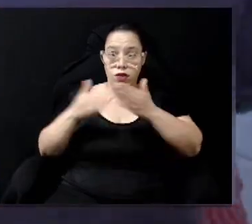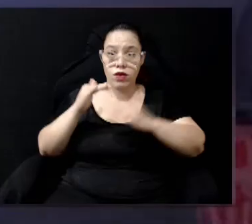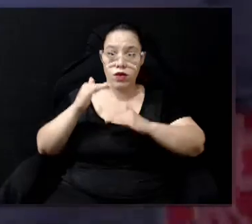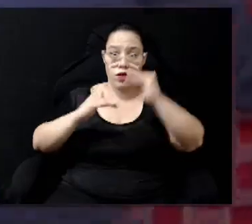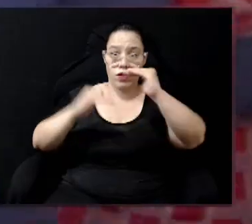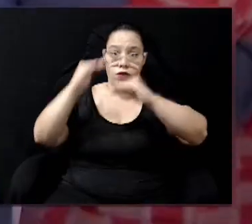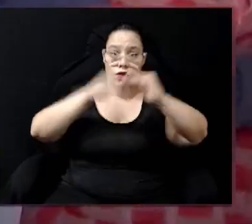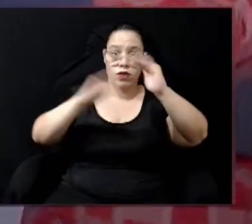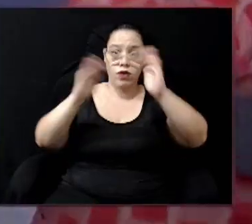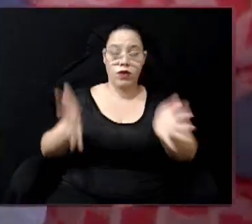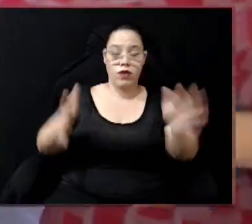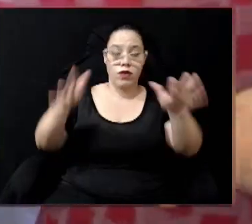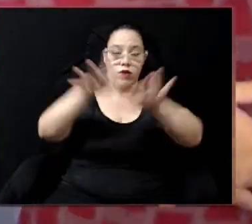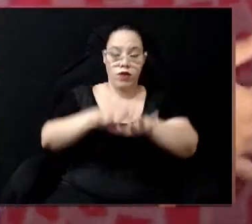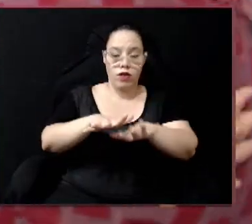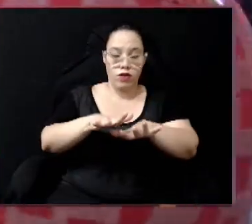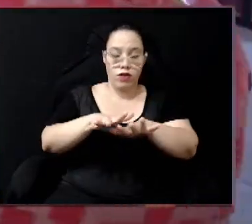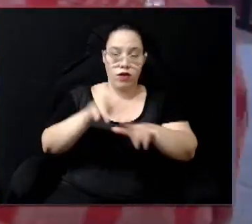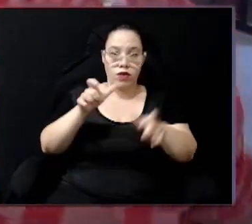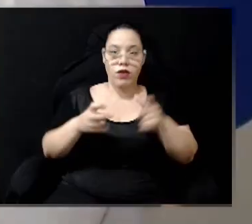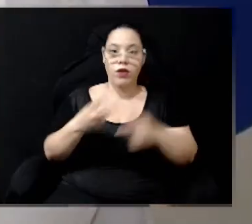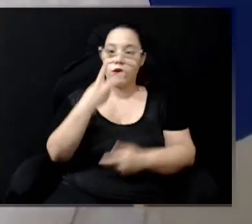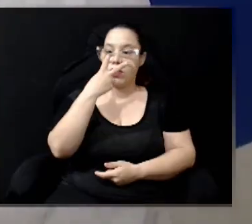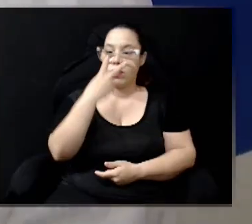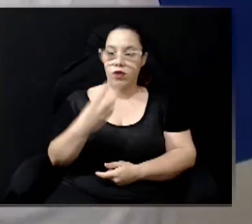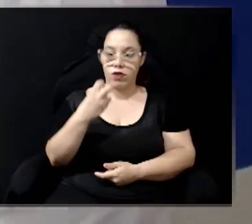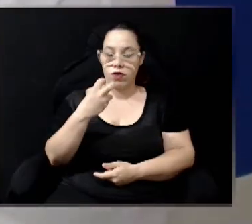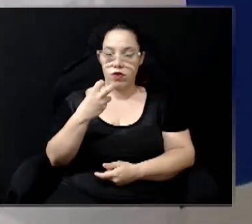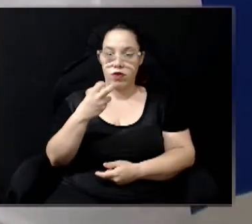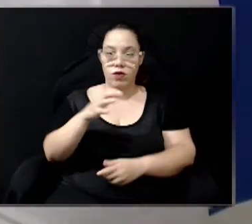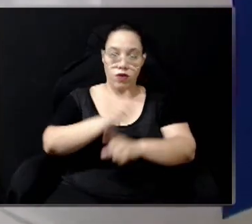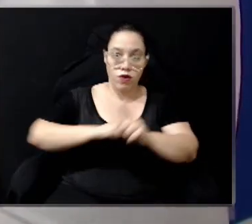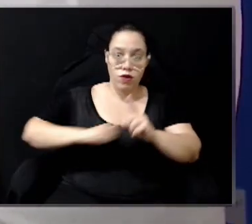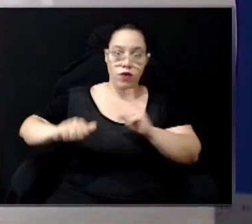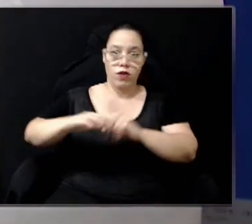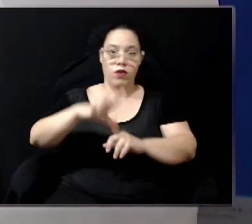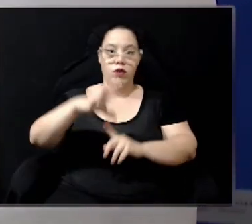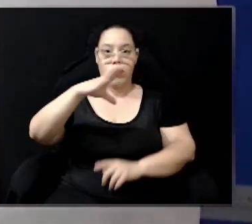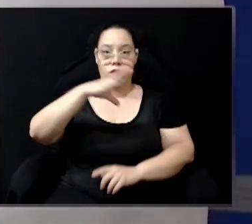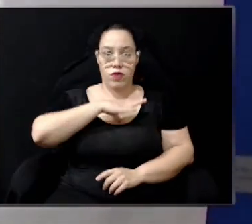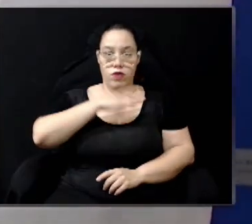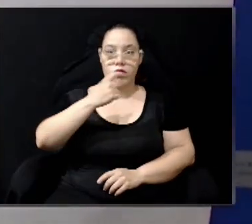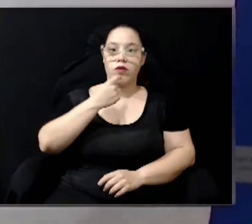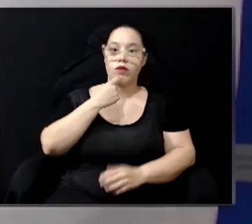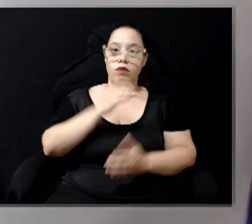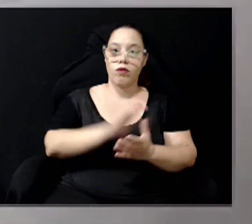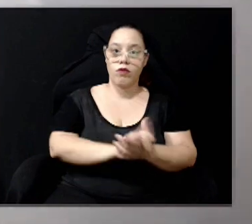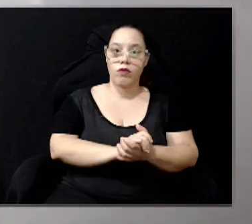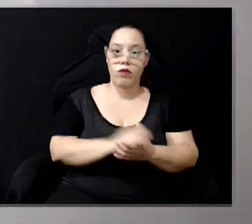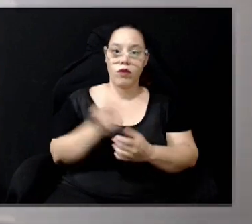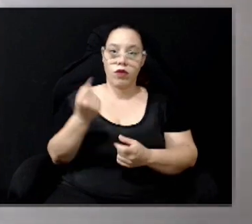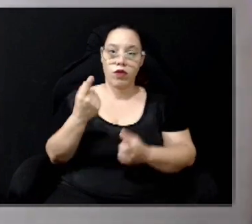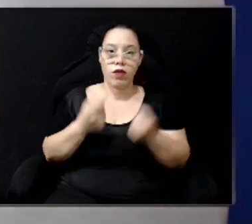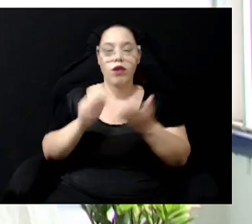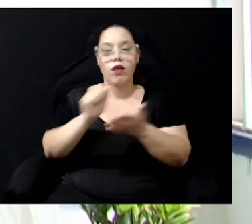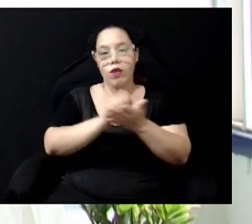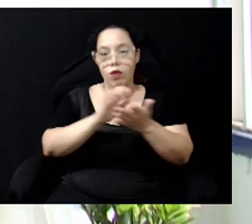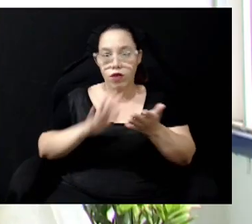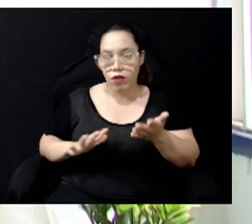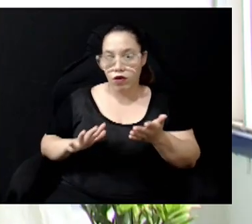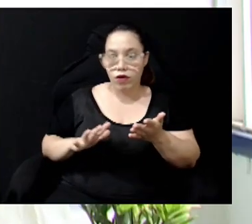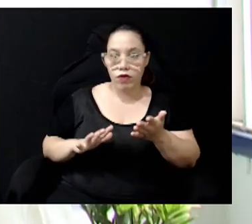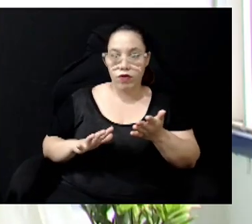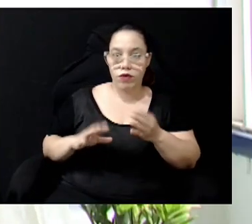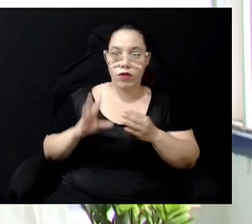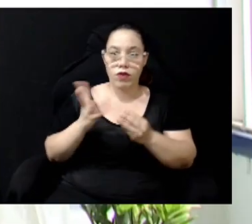inclusão das pessoas com deficiência visual no meio social na cidade de Campinas. A gente tem algumas atividades artesanais. Então,